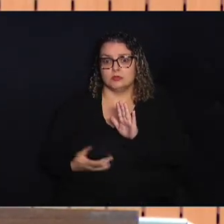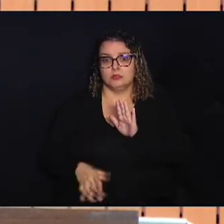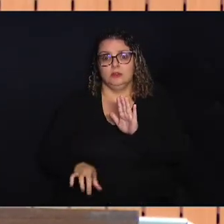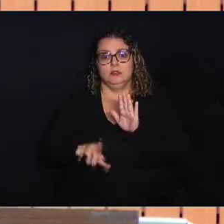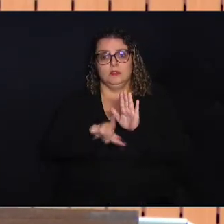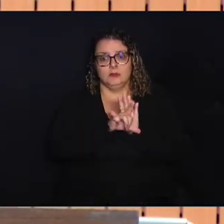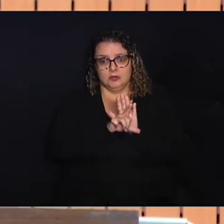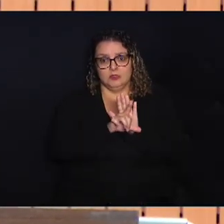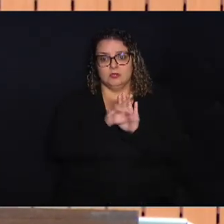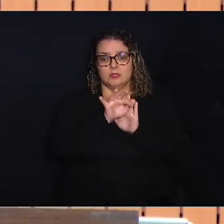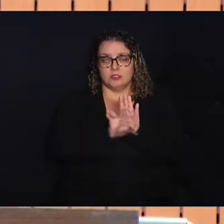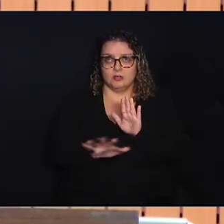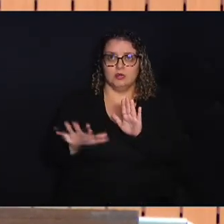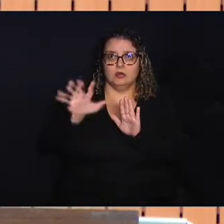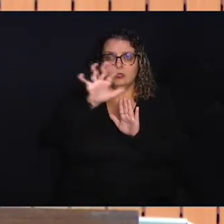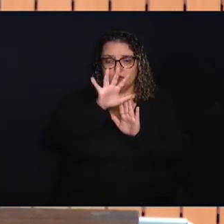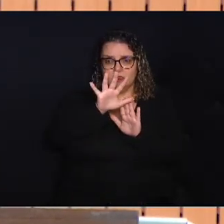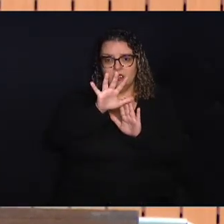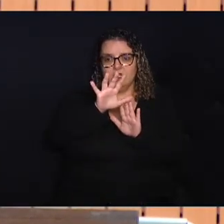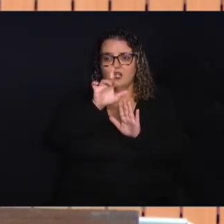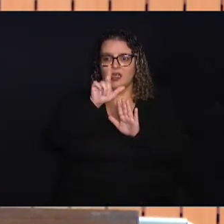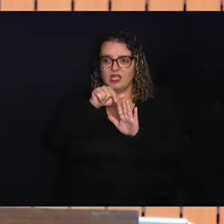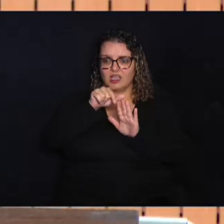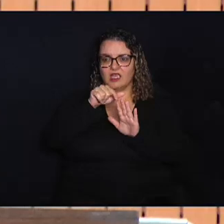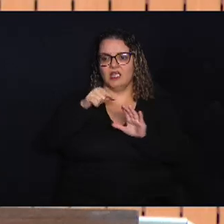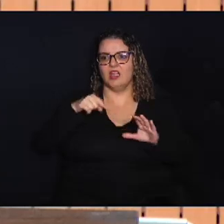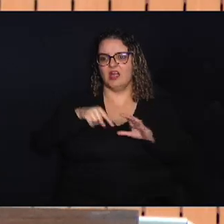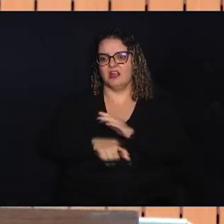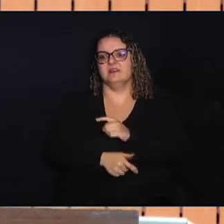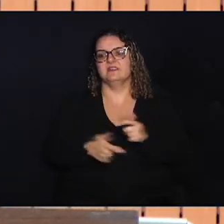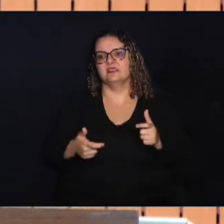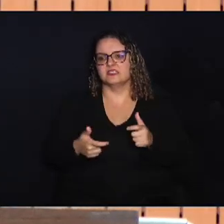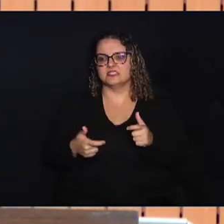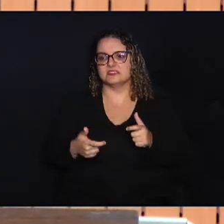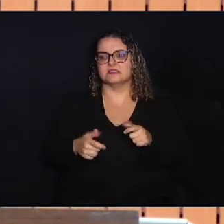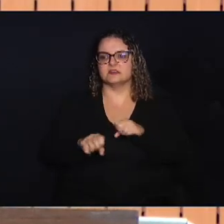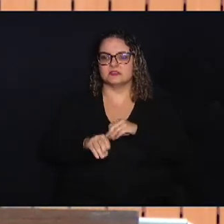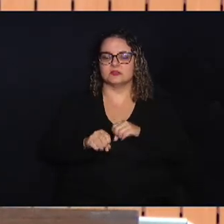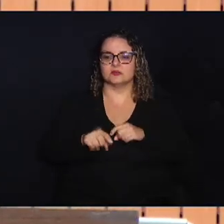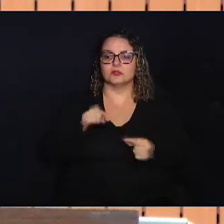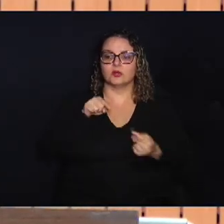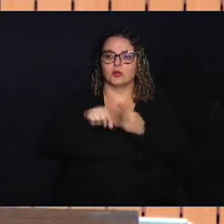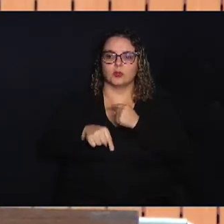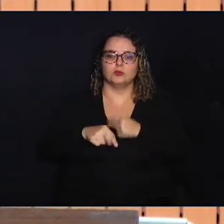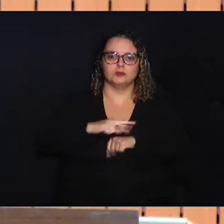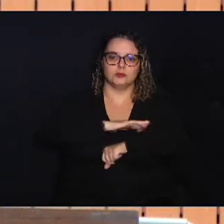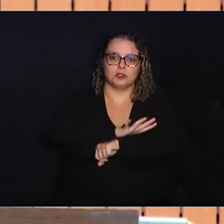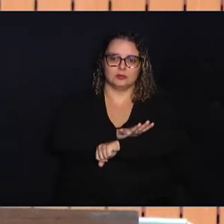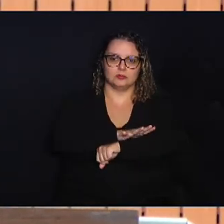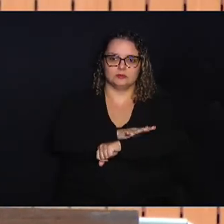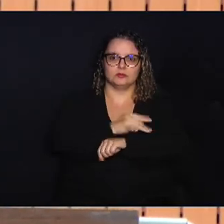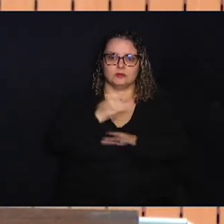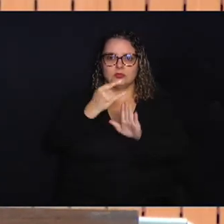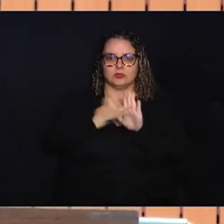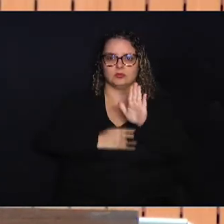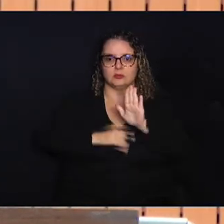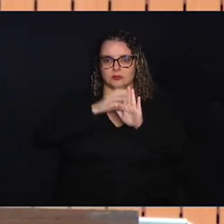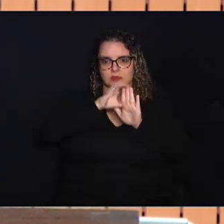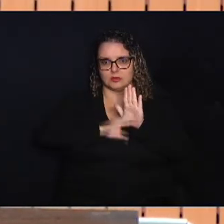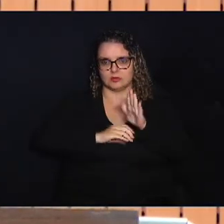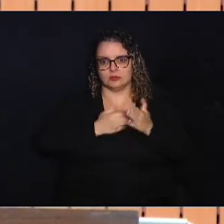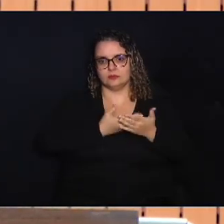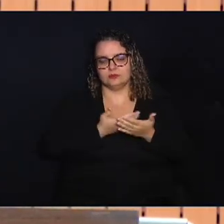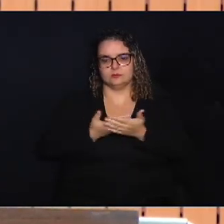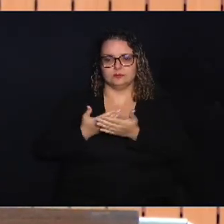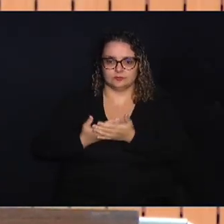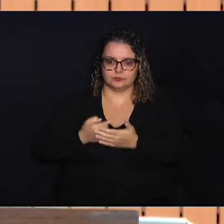lei federal que é avançar na educação antirracista no currículo escolar. Aqui na